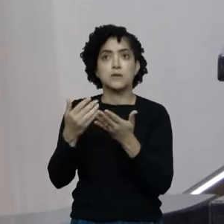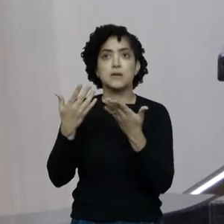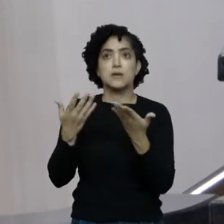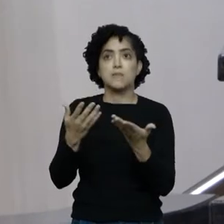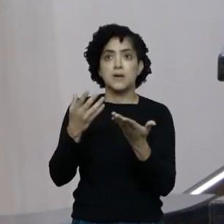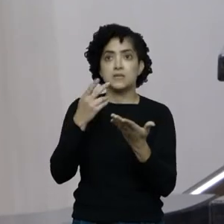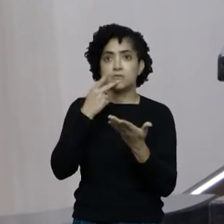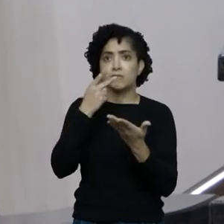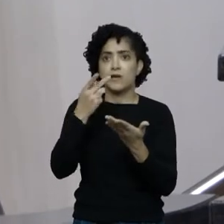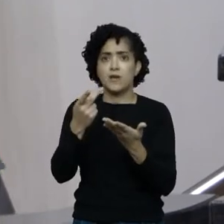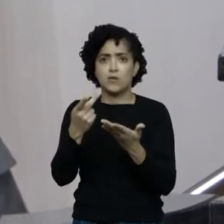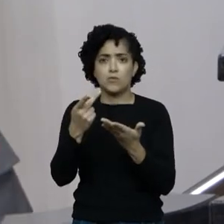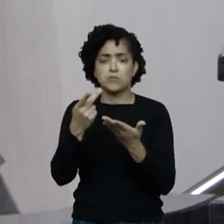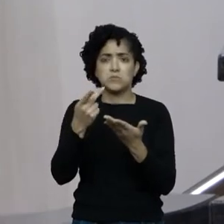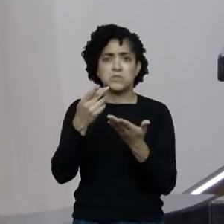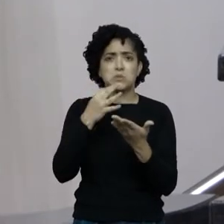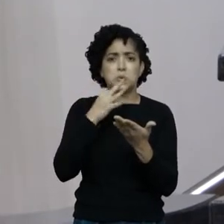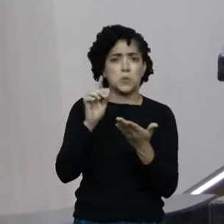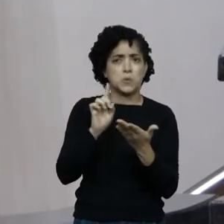projeto de lei